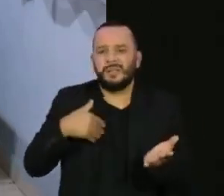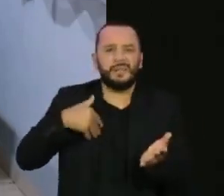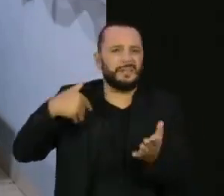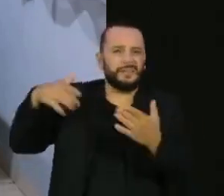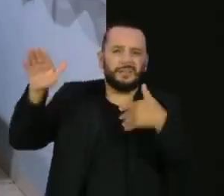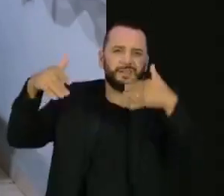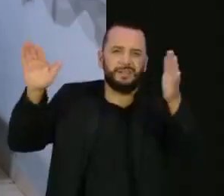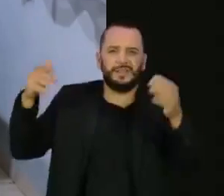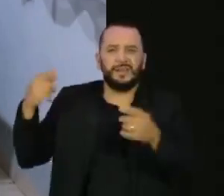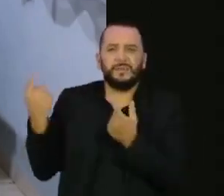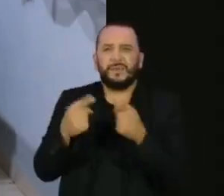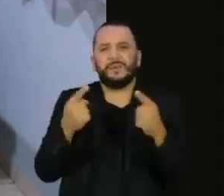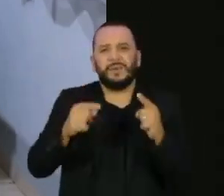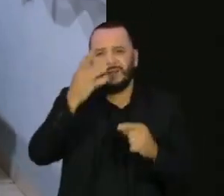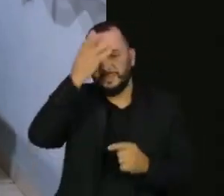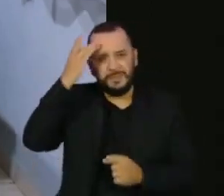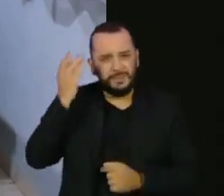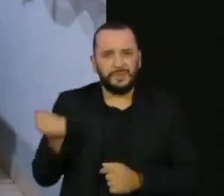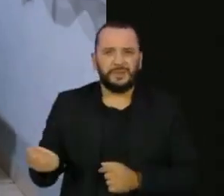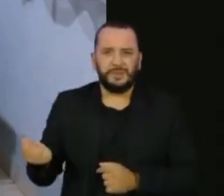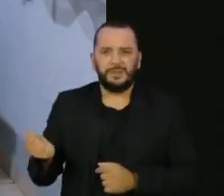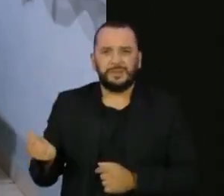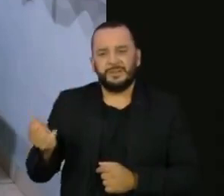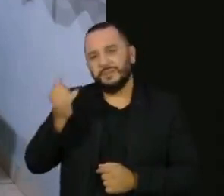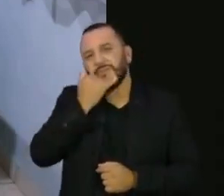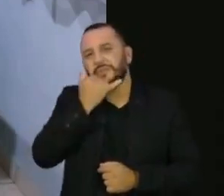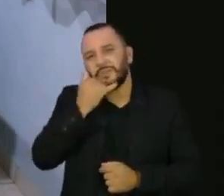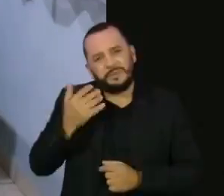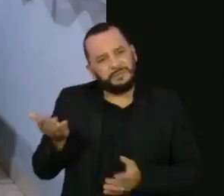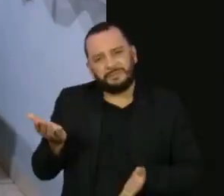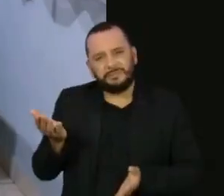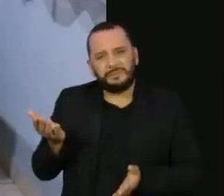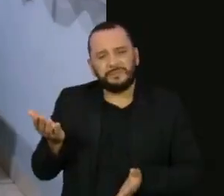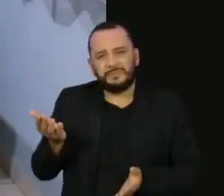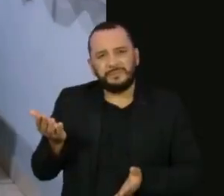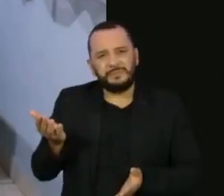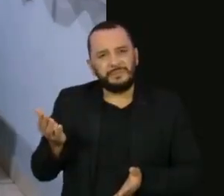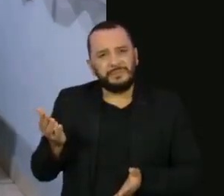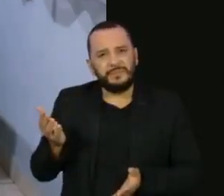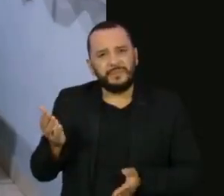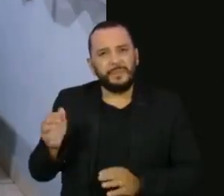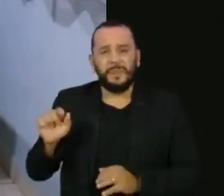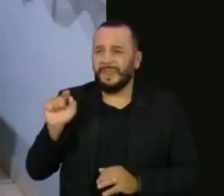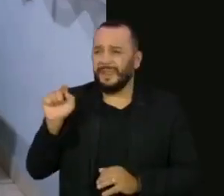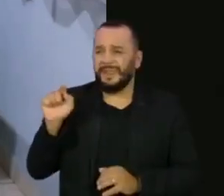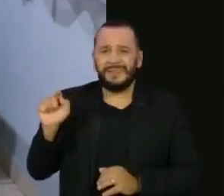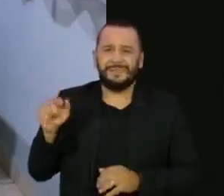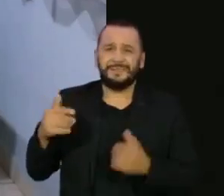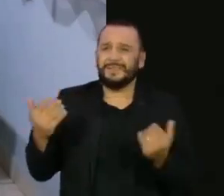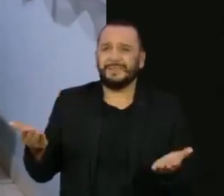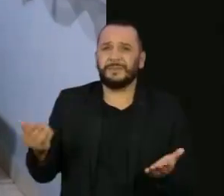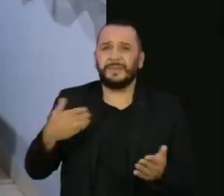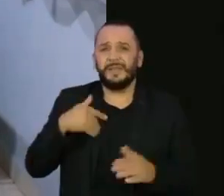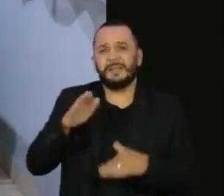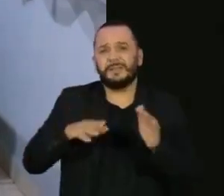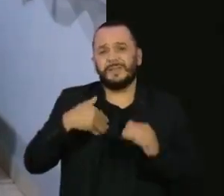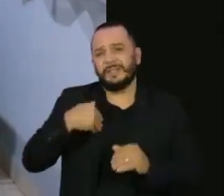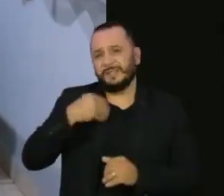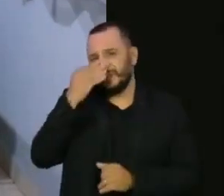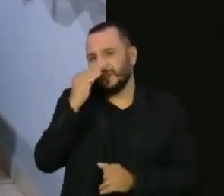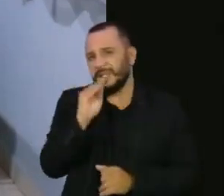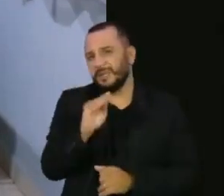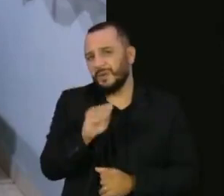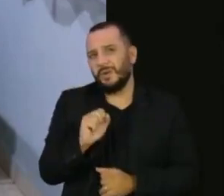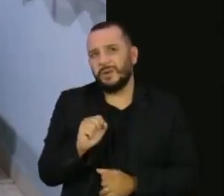pouco, sabe? Fica rodando ali. E aí não se cria, porque, enfim, às vezes eu ignoro.